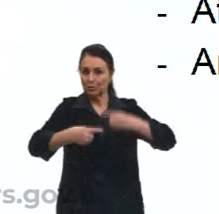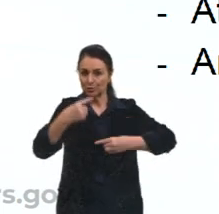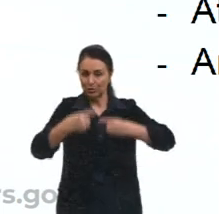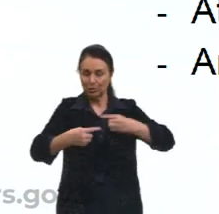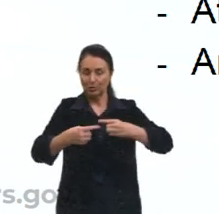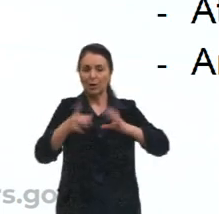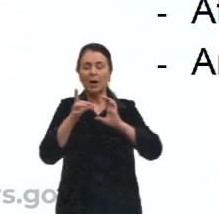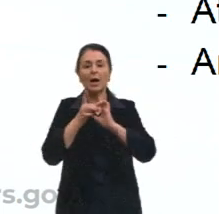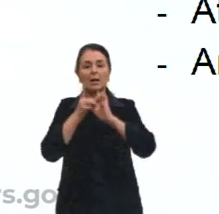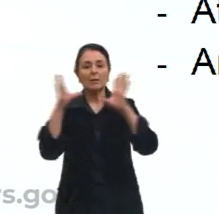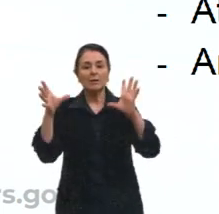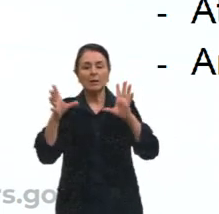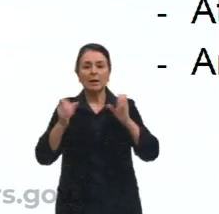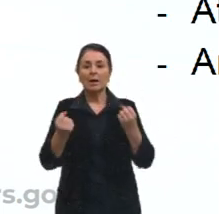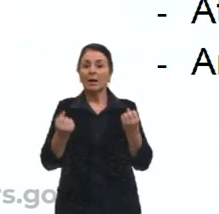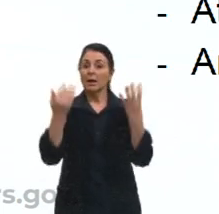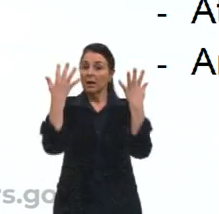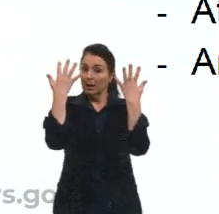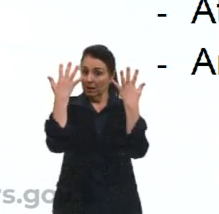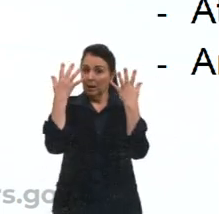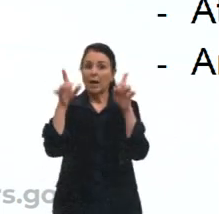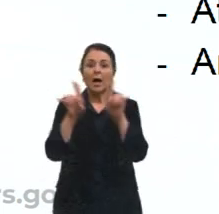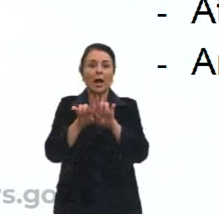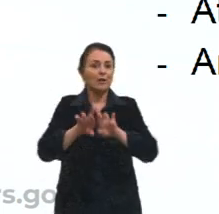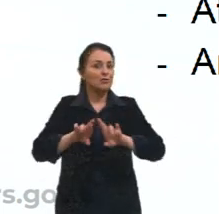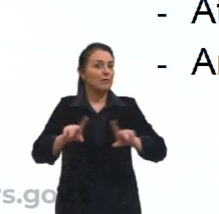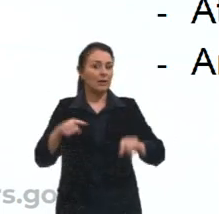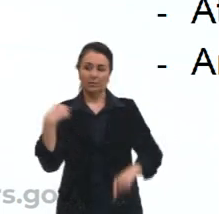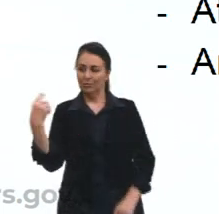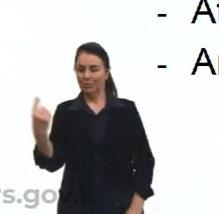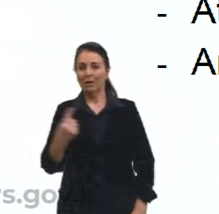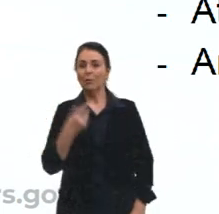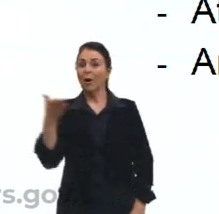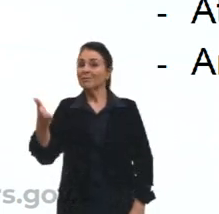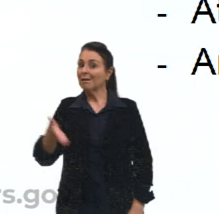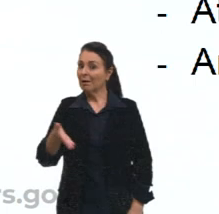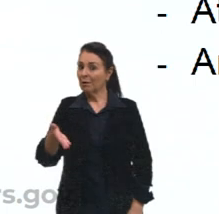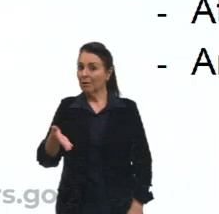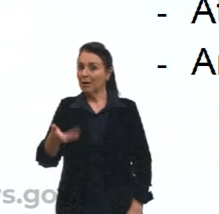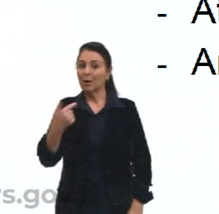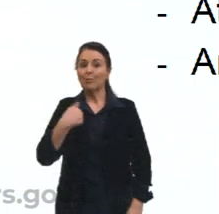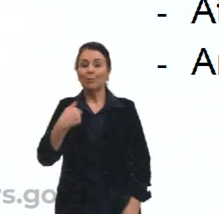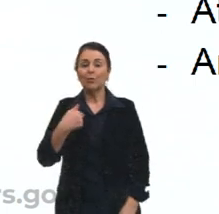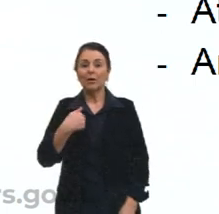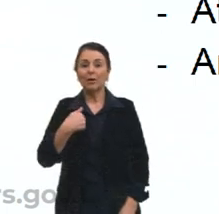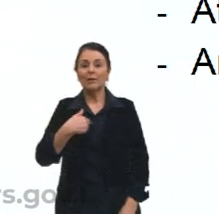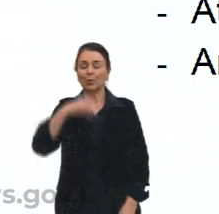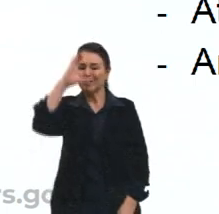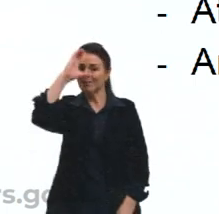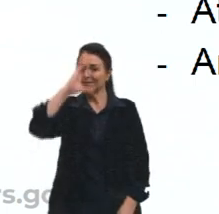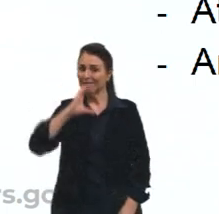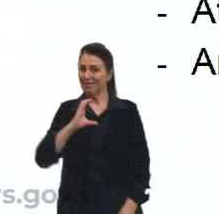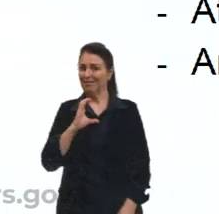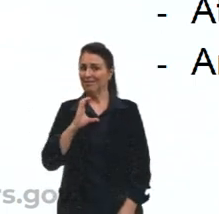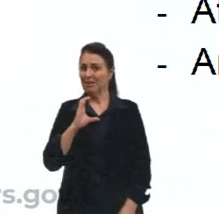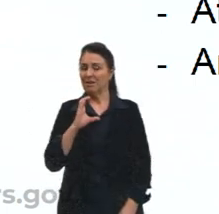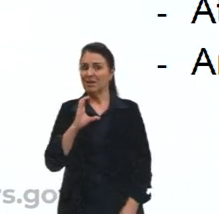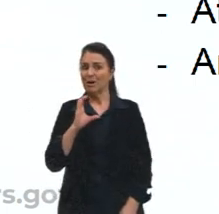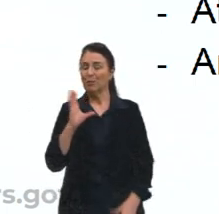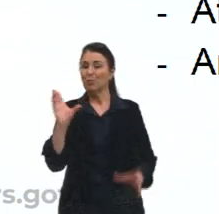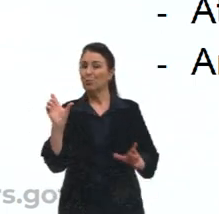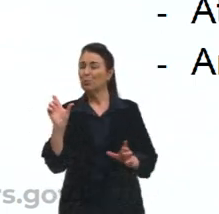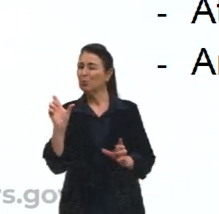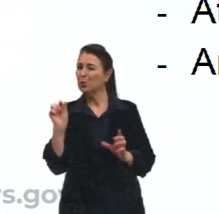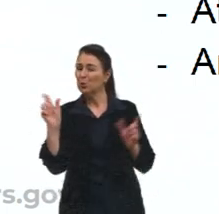essa democracia ateniense ela também é radicalmente diferente da nossa porque ela tinha uma cidadania muito restrita